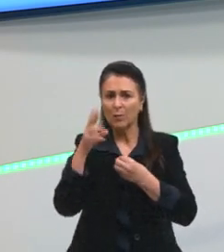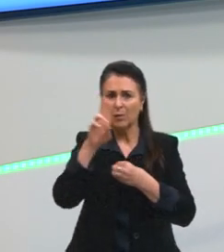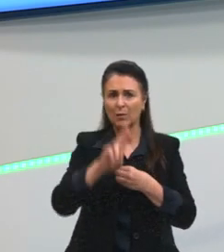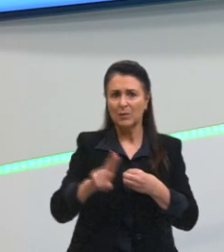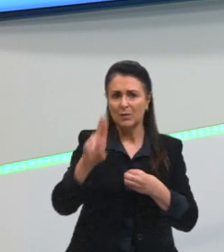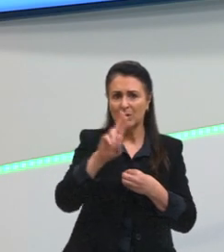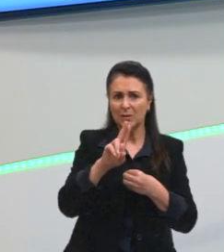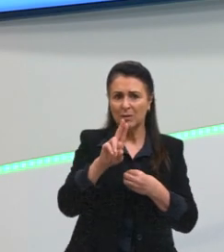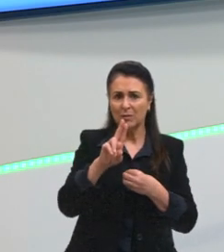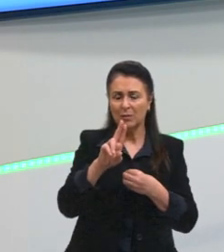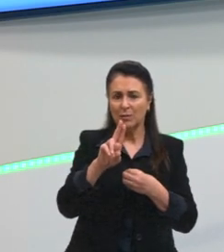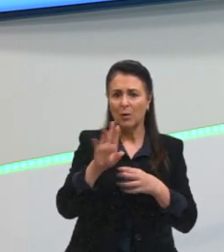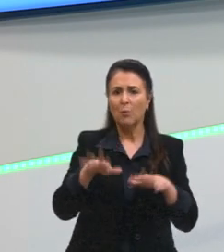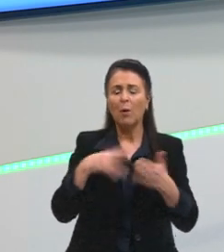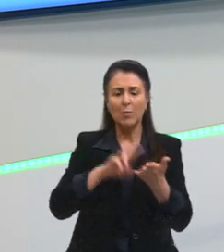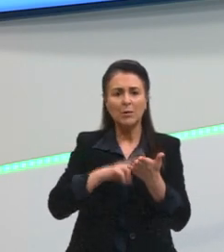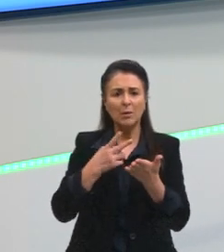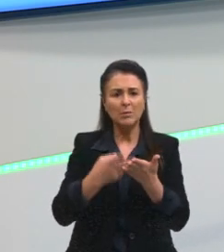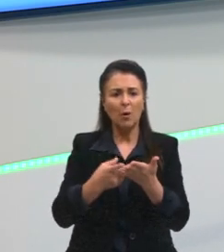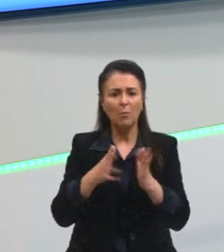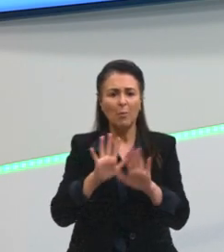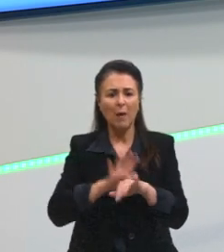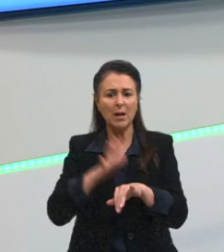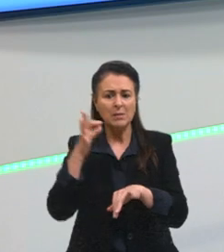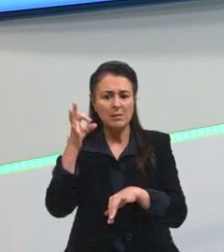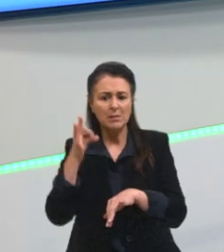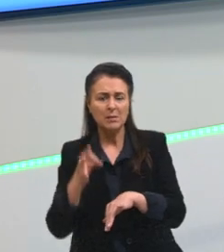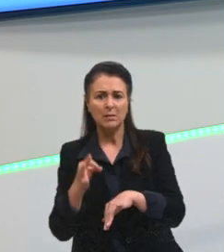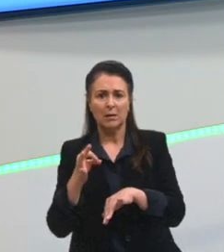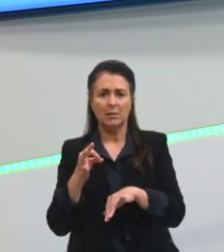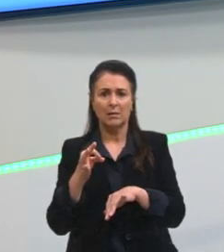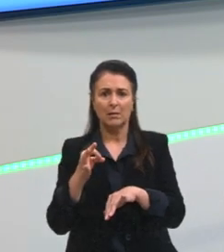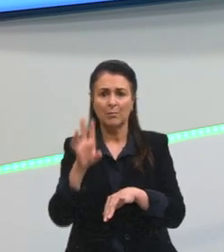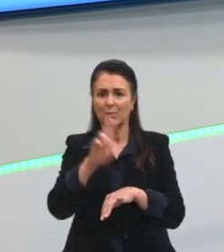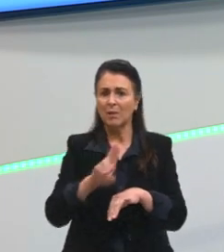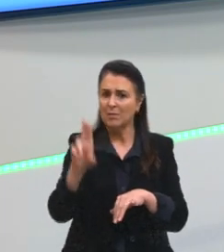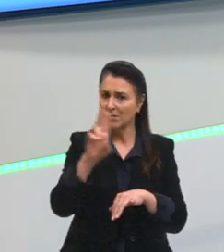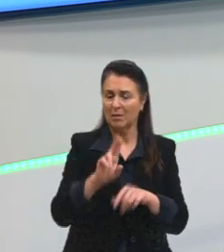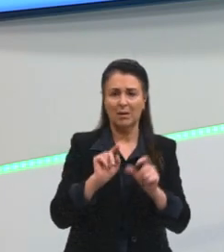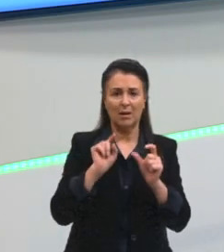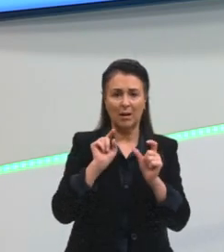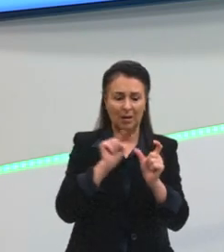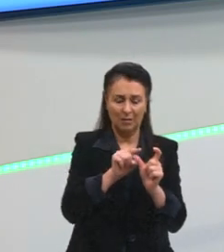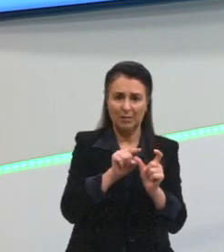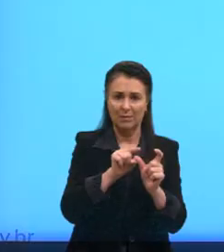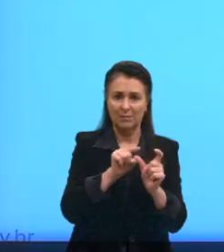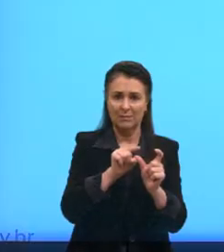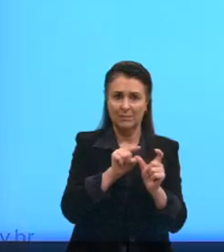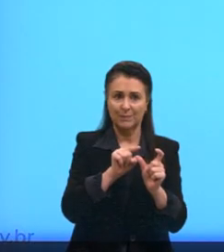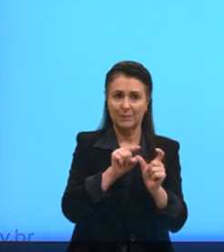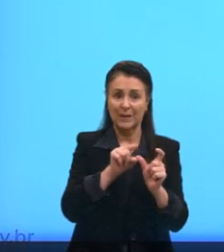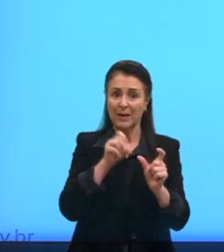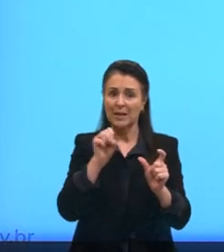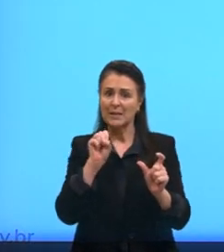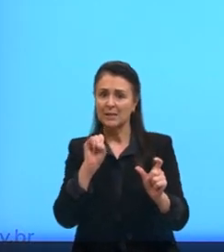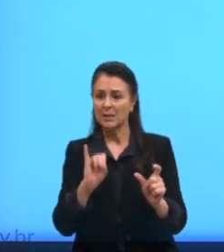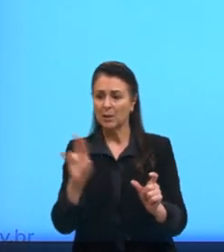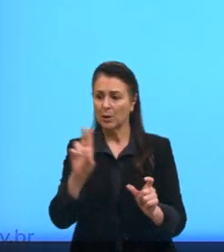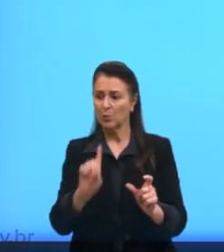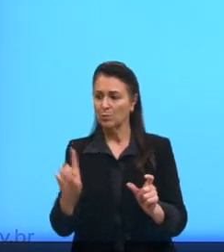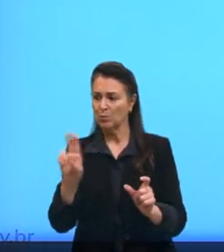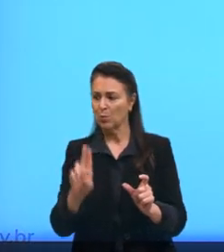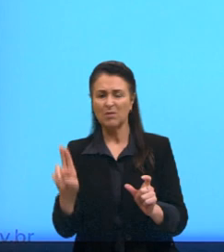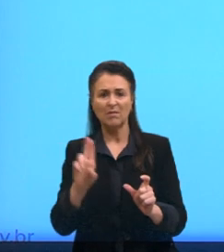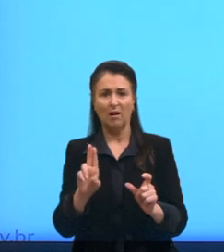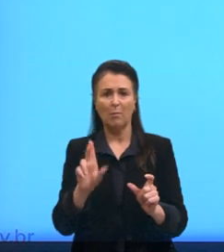é a tradução mais perfeita para esse tipo de palavra se eu pegar isoladamente a